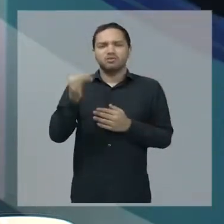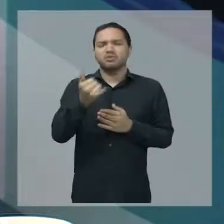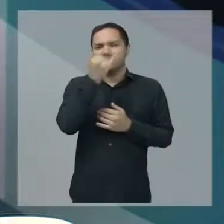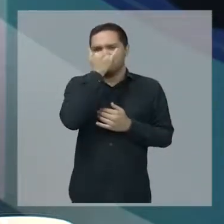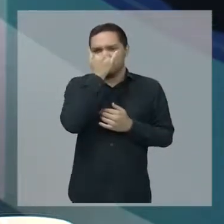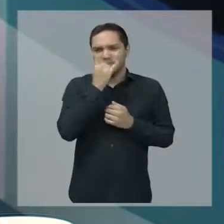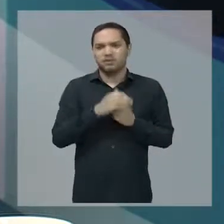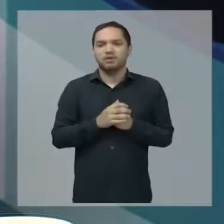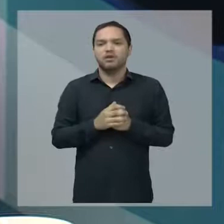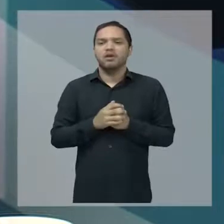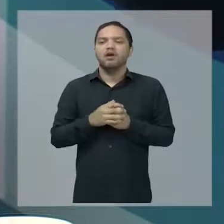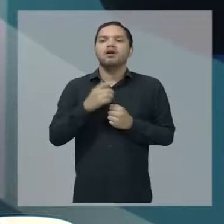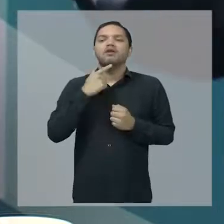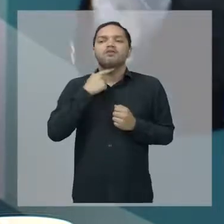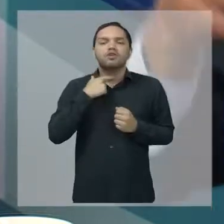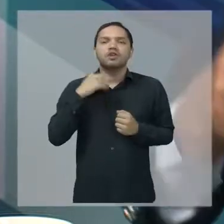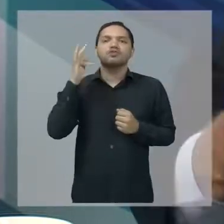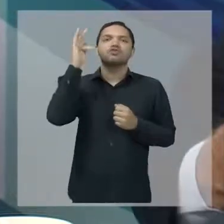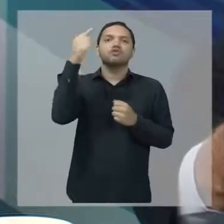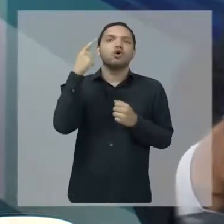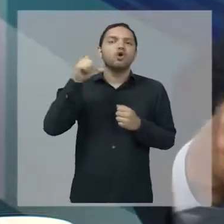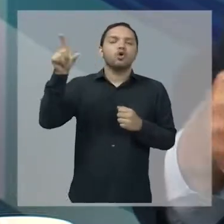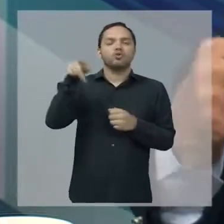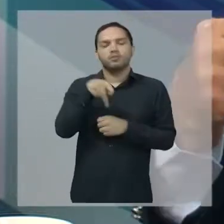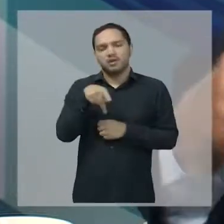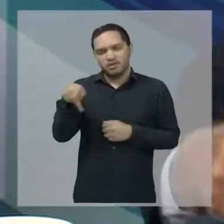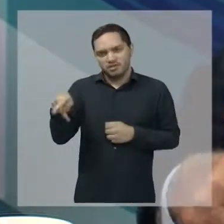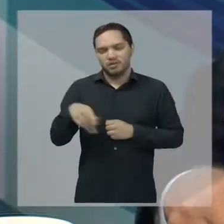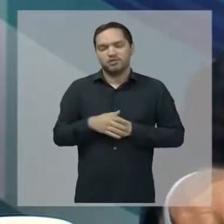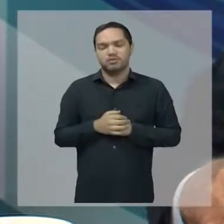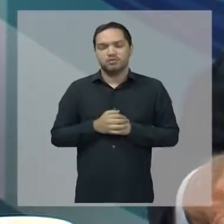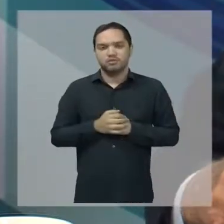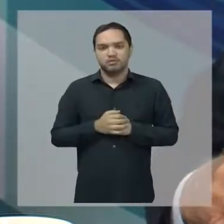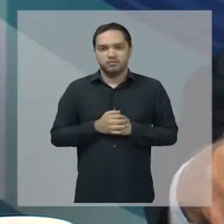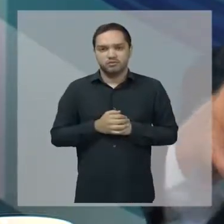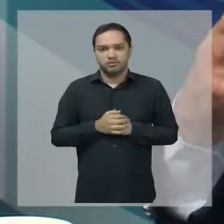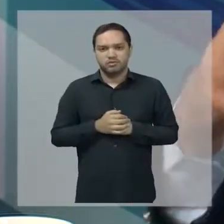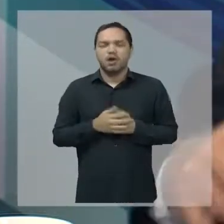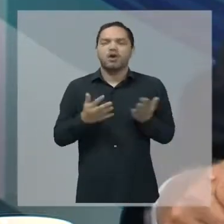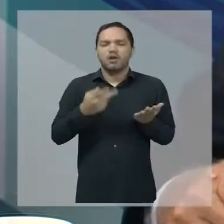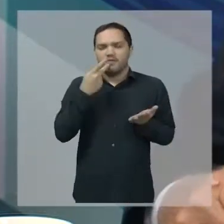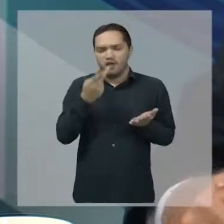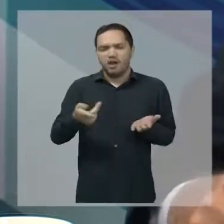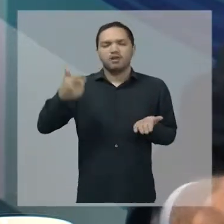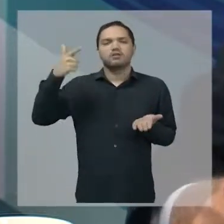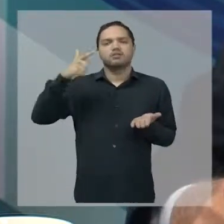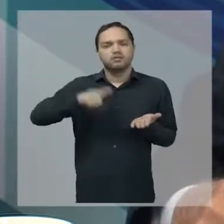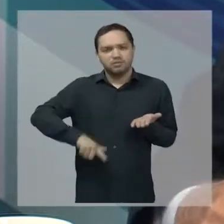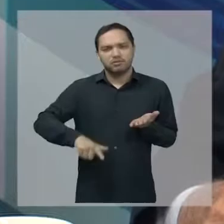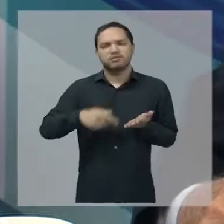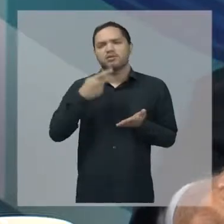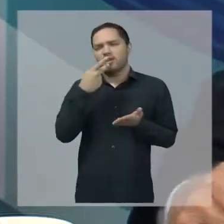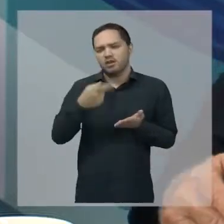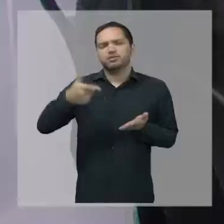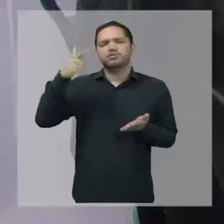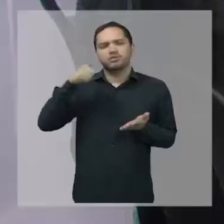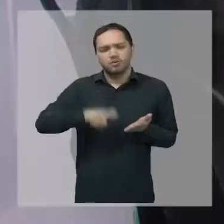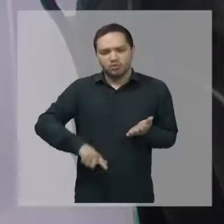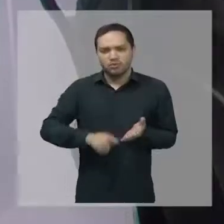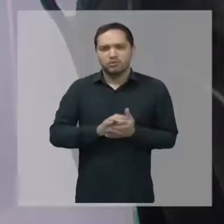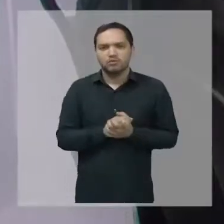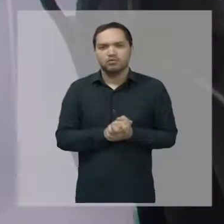já com os olhos no pleito seguinte. O que fica secundarizado, aí eu volto mais uma vez a